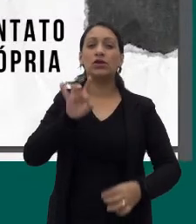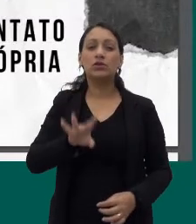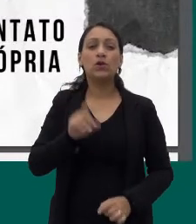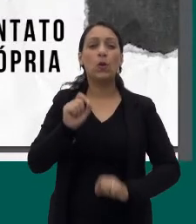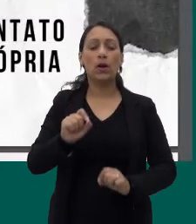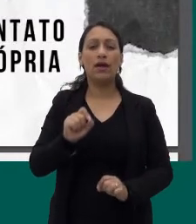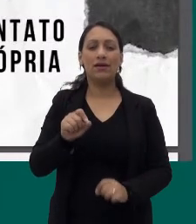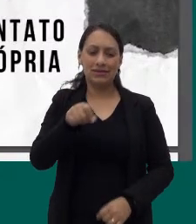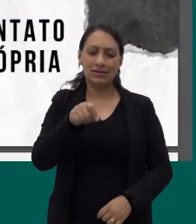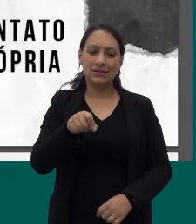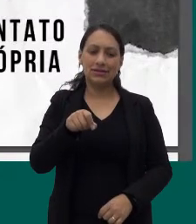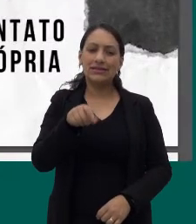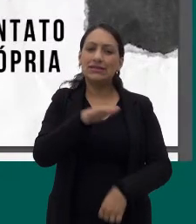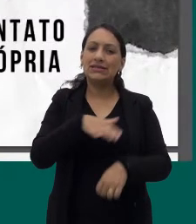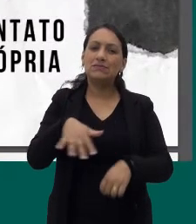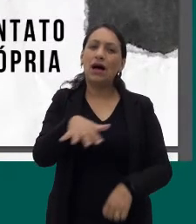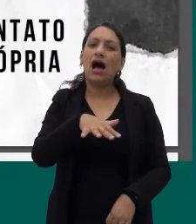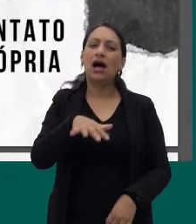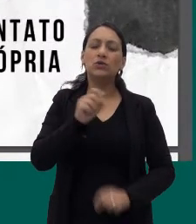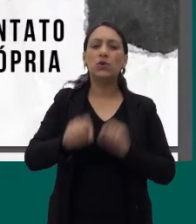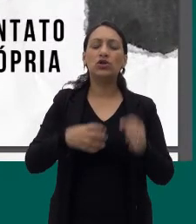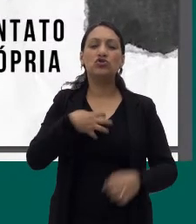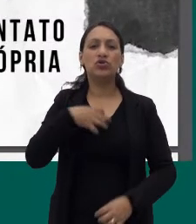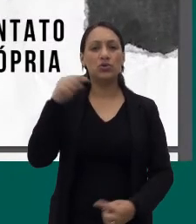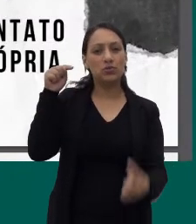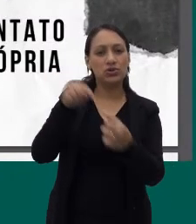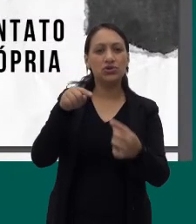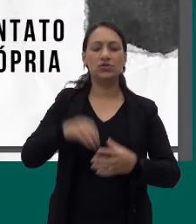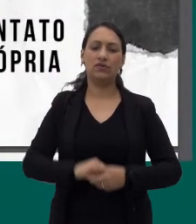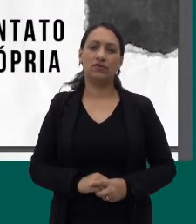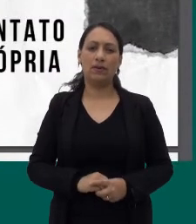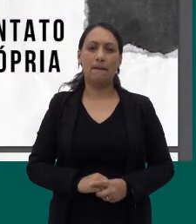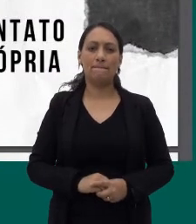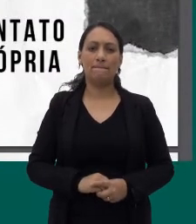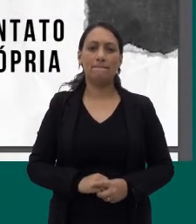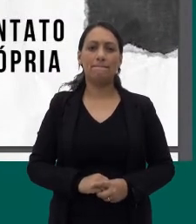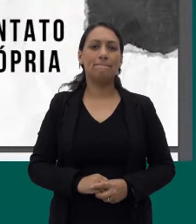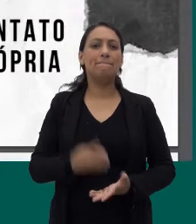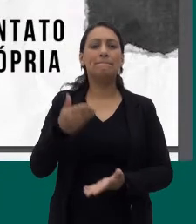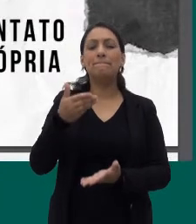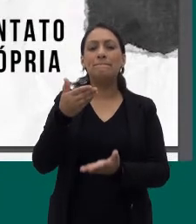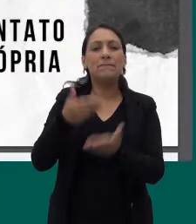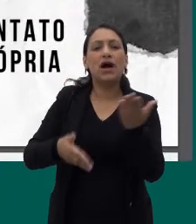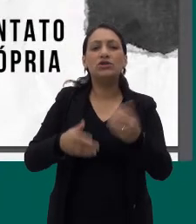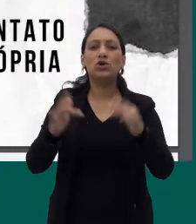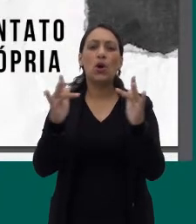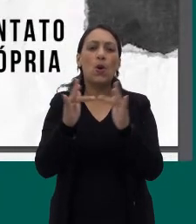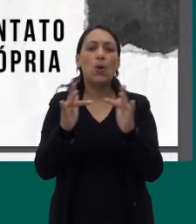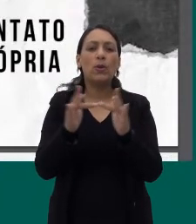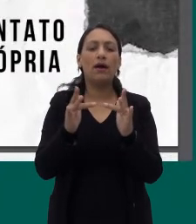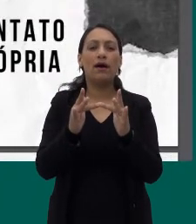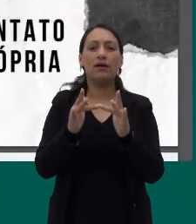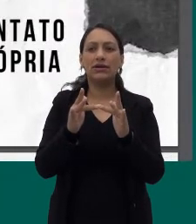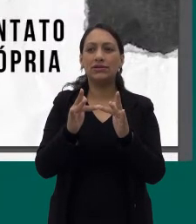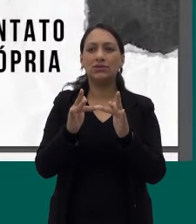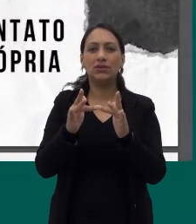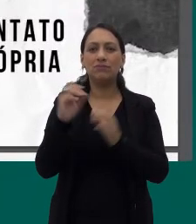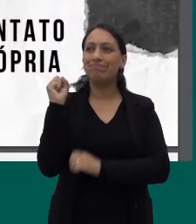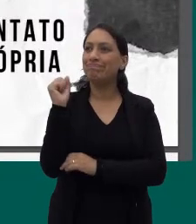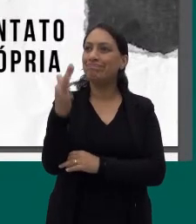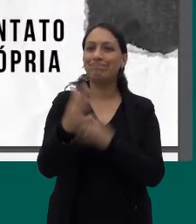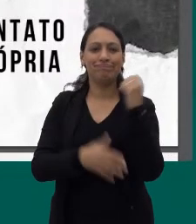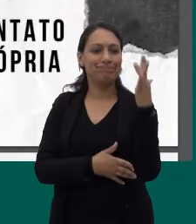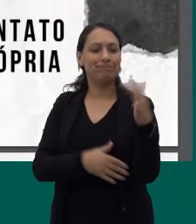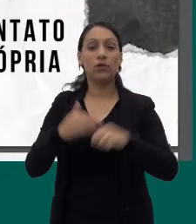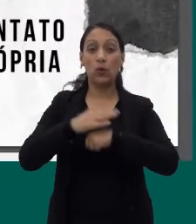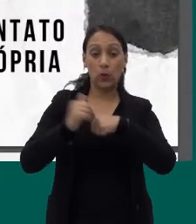esses espaços de uma forma mais objetiva, ou seja, a gente acaba perdendo o contato com a criação, com o afeto,